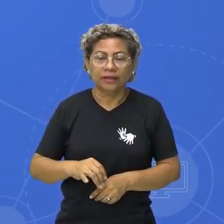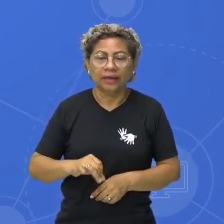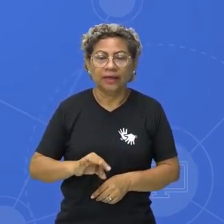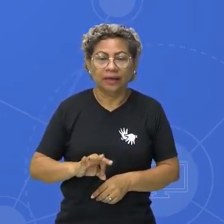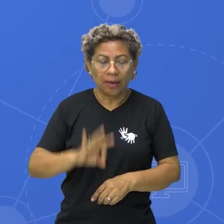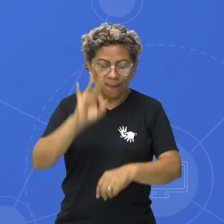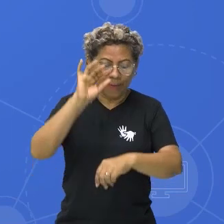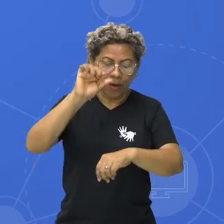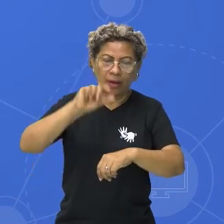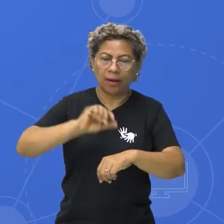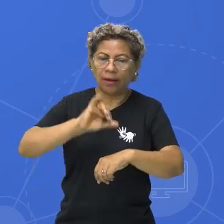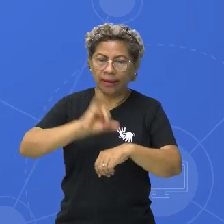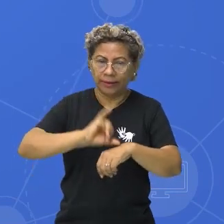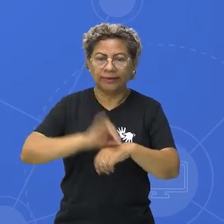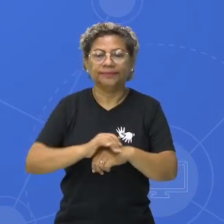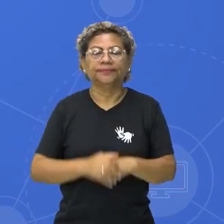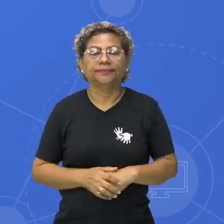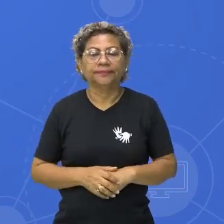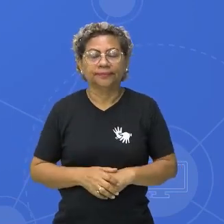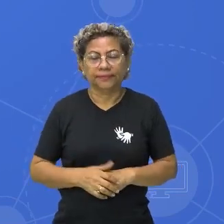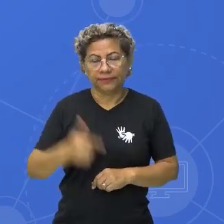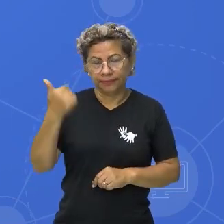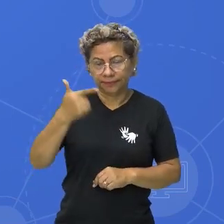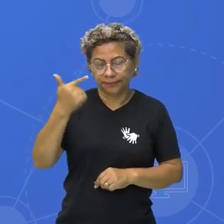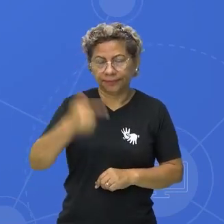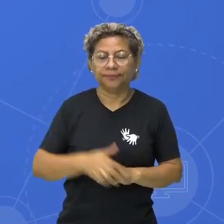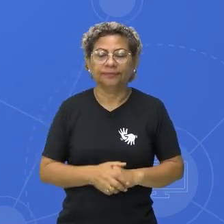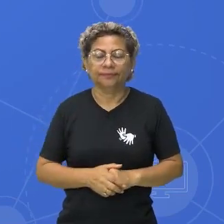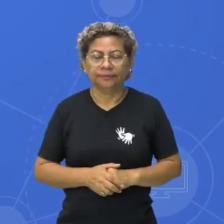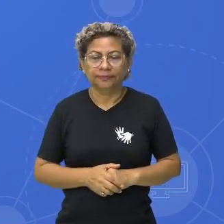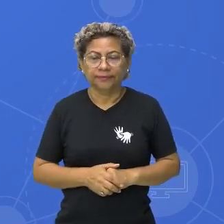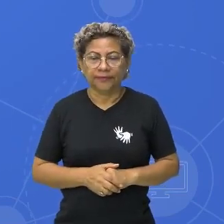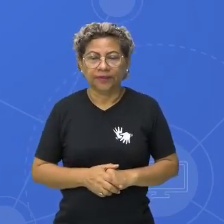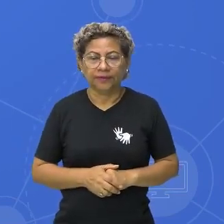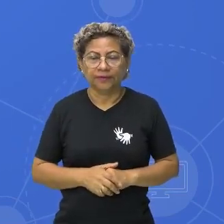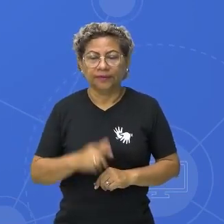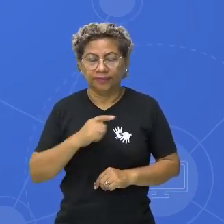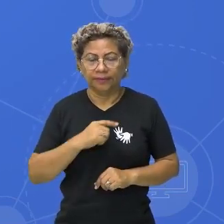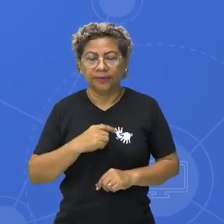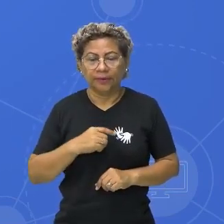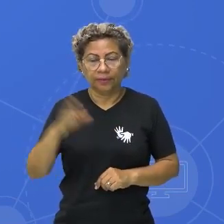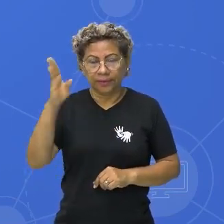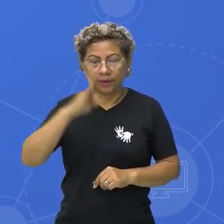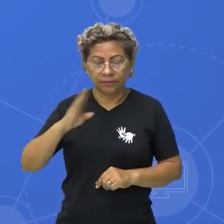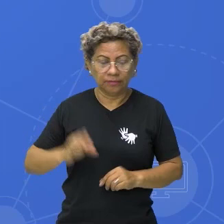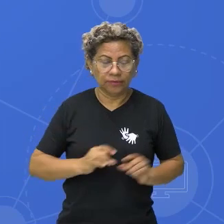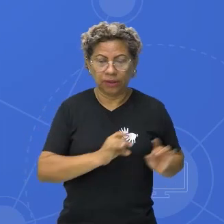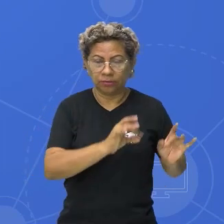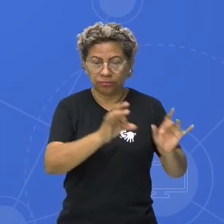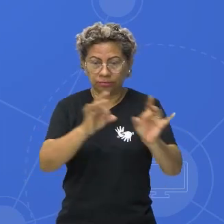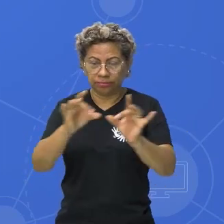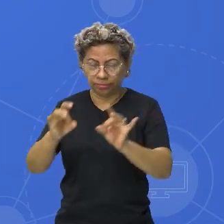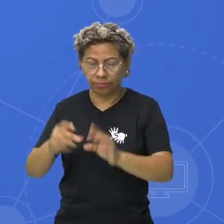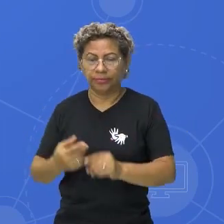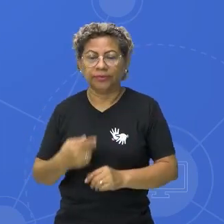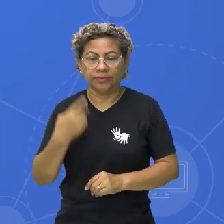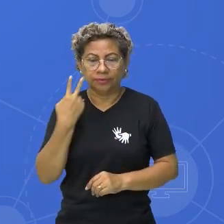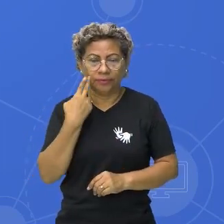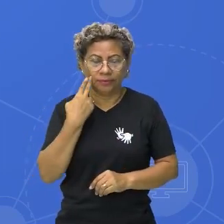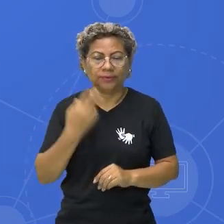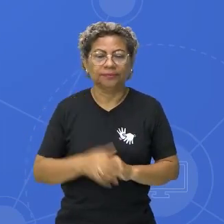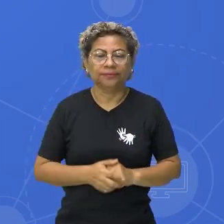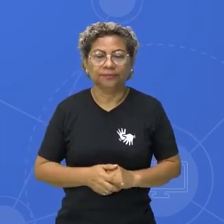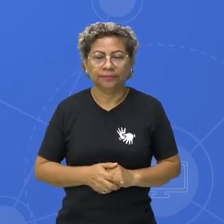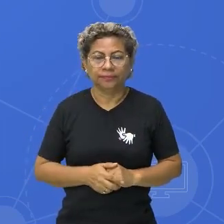o mercado comum, né? O Brasil, ele vai fazer parte aí do mercado comum. Também vamos verificar aí que